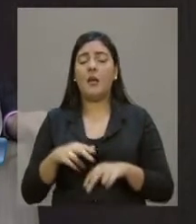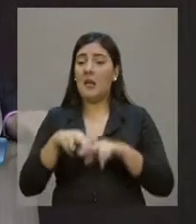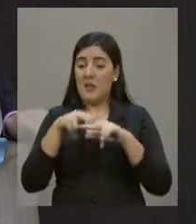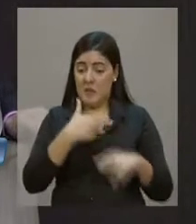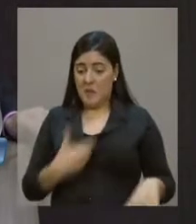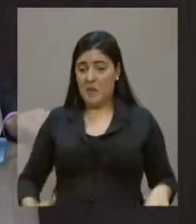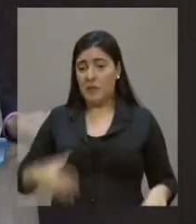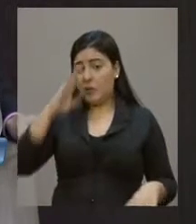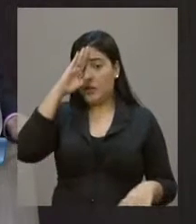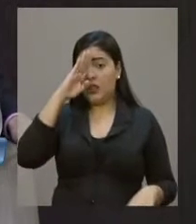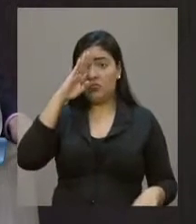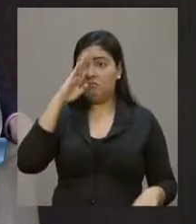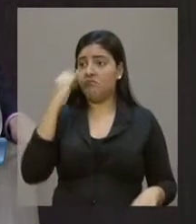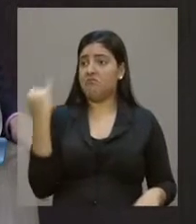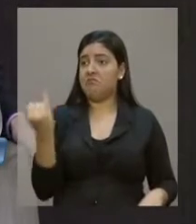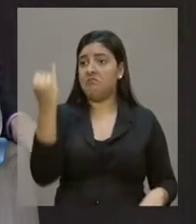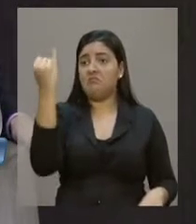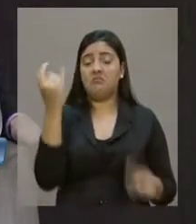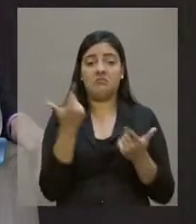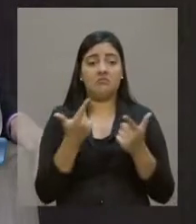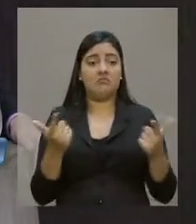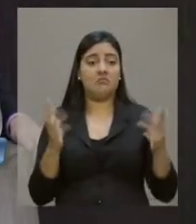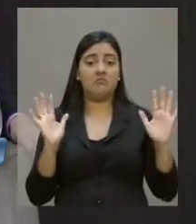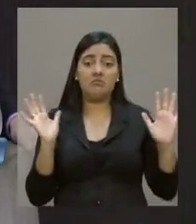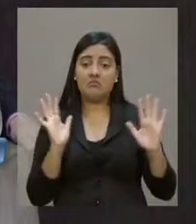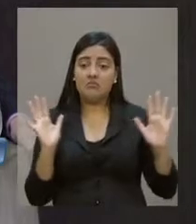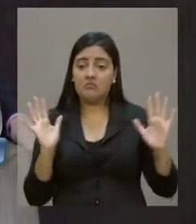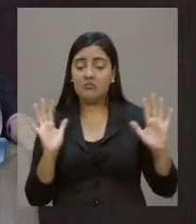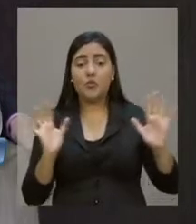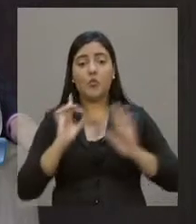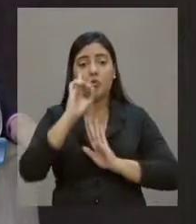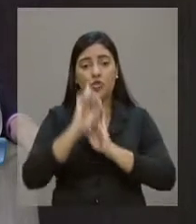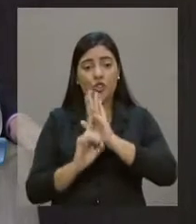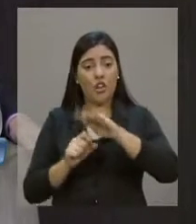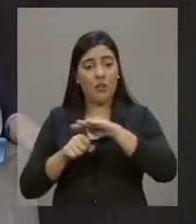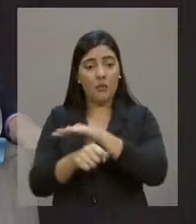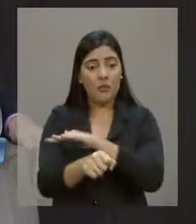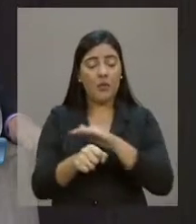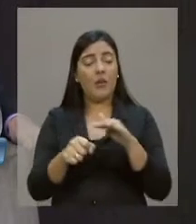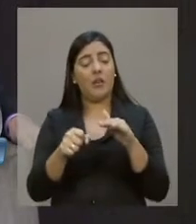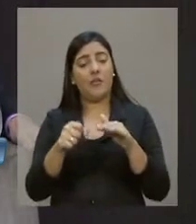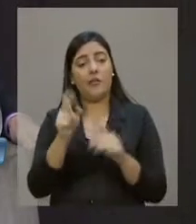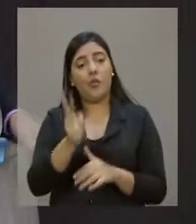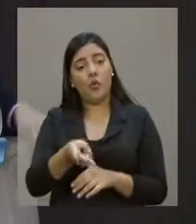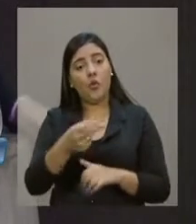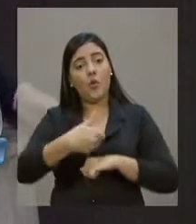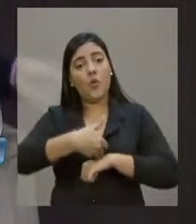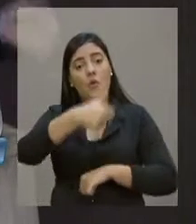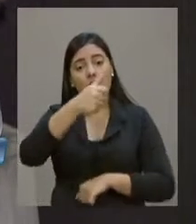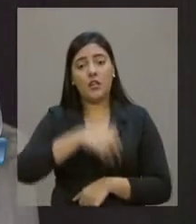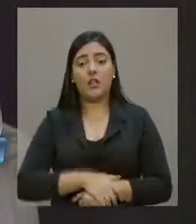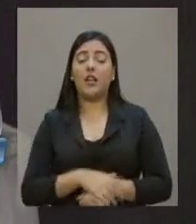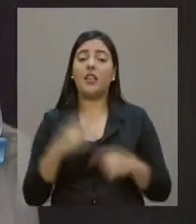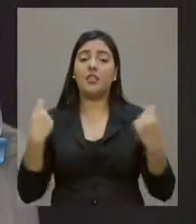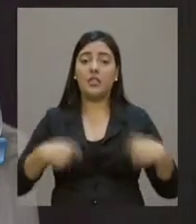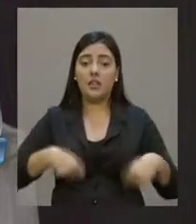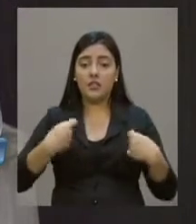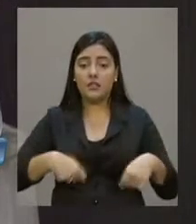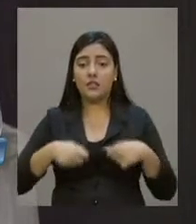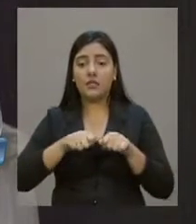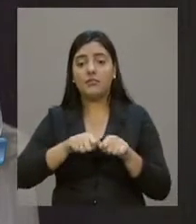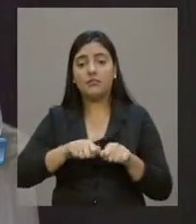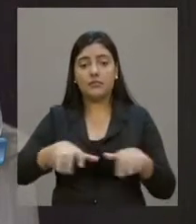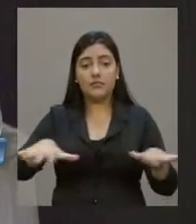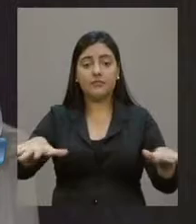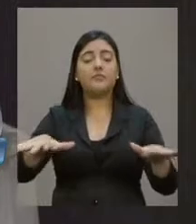governo. A universalidade, o direito ao acesso, à permanência e à qualidade, a necessidade de